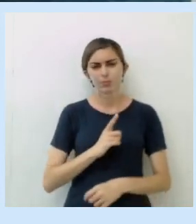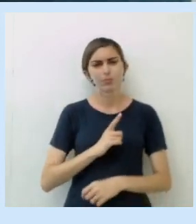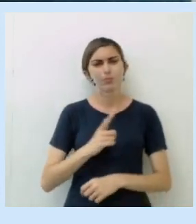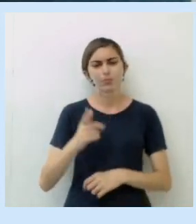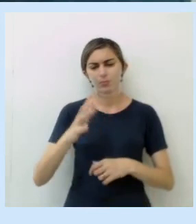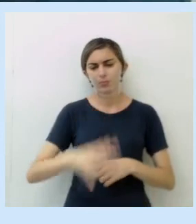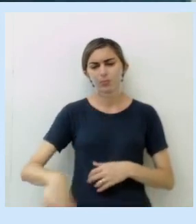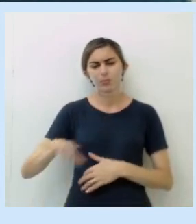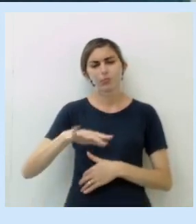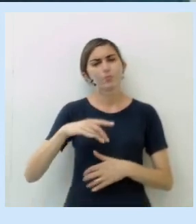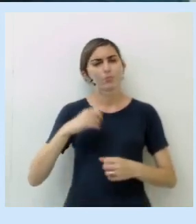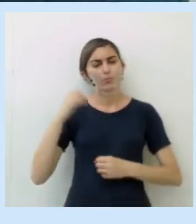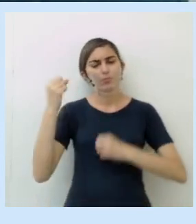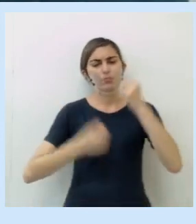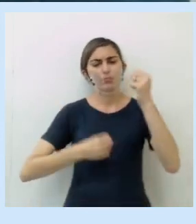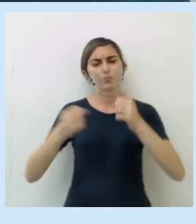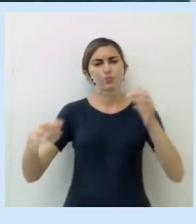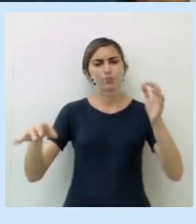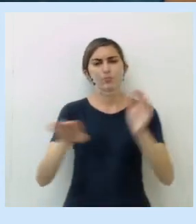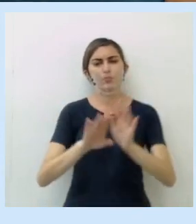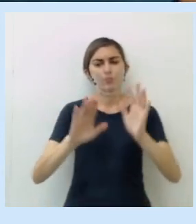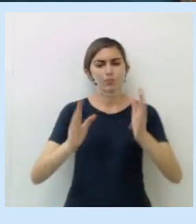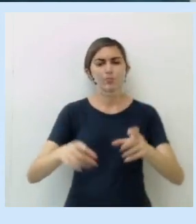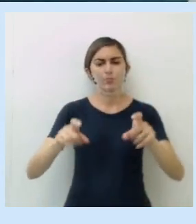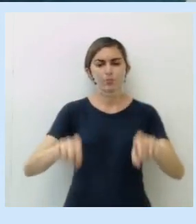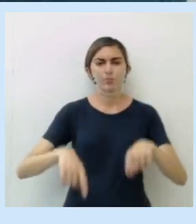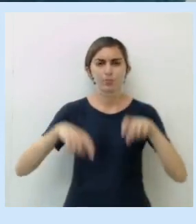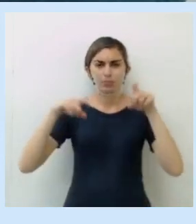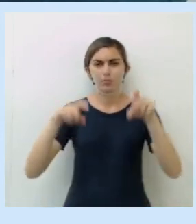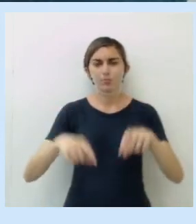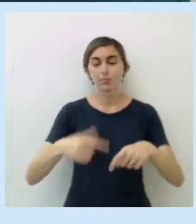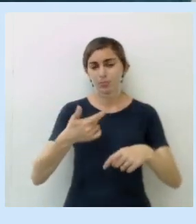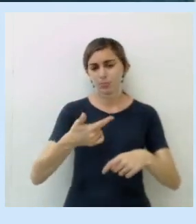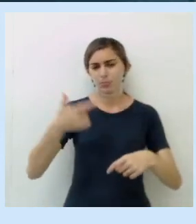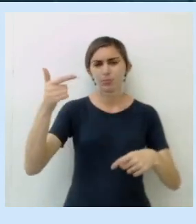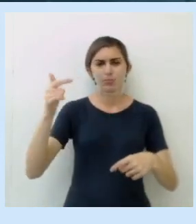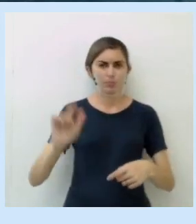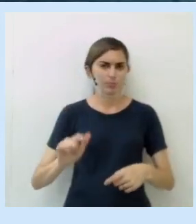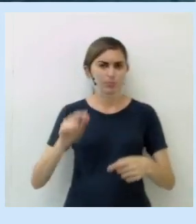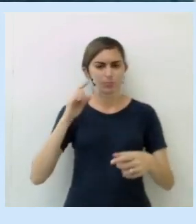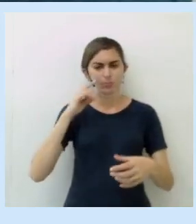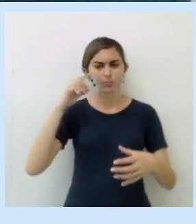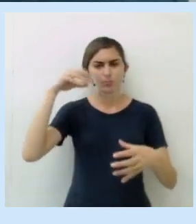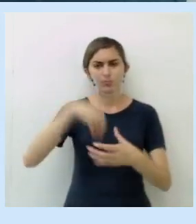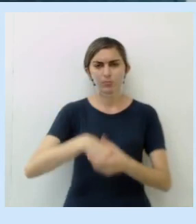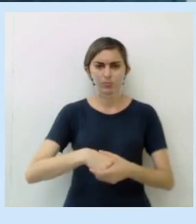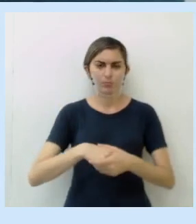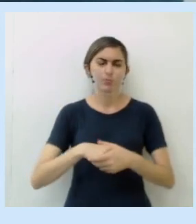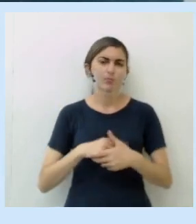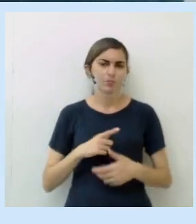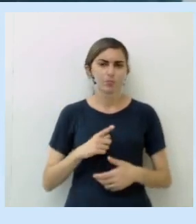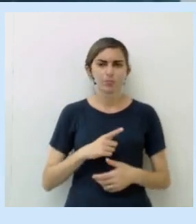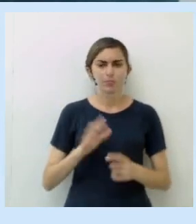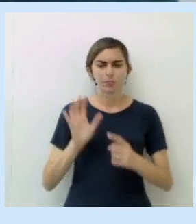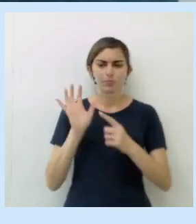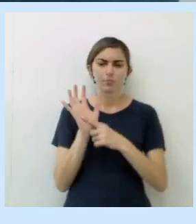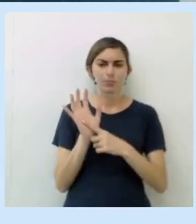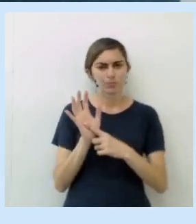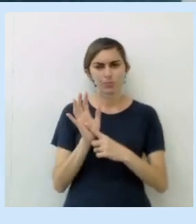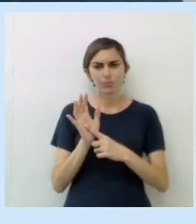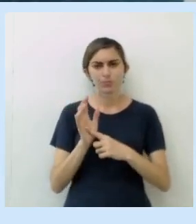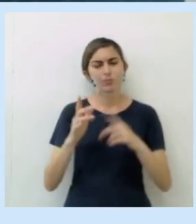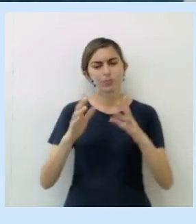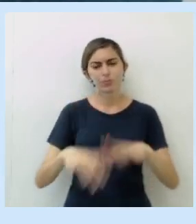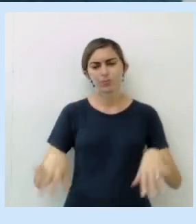um espaço que a indústria já chega aí nessa área rural. Outro ponto que a gente pode ver dentro dessas imagens são antenas parabólicas no